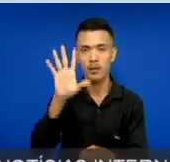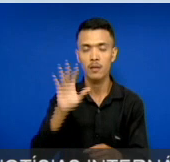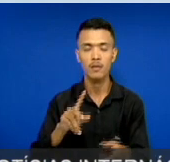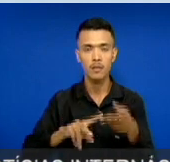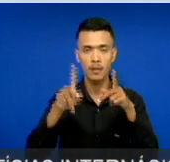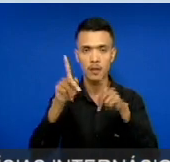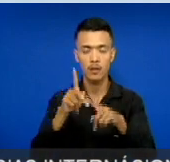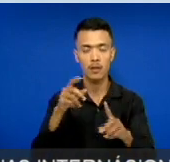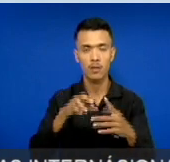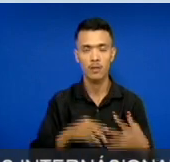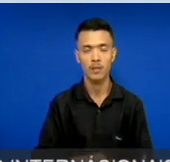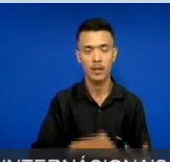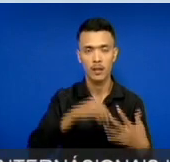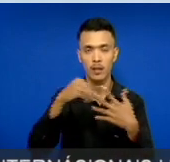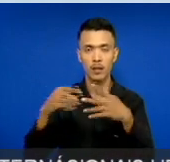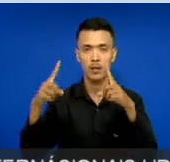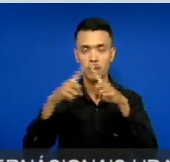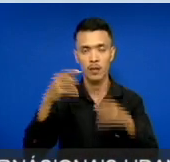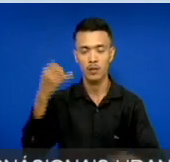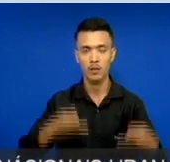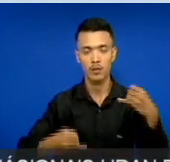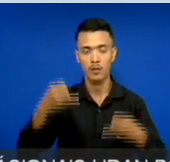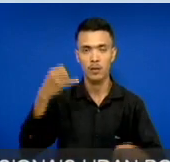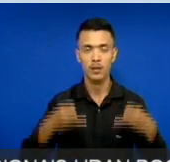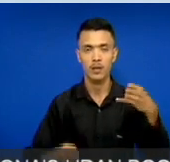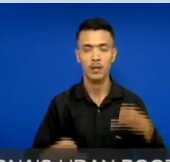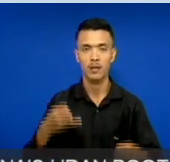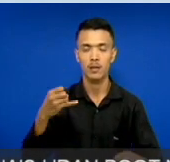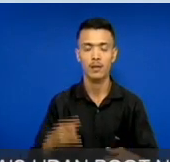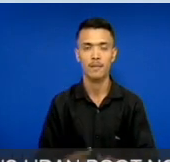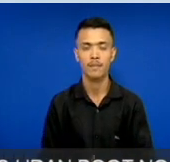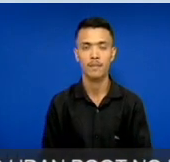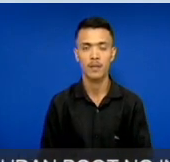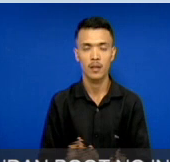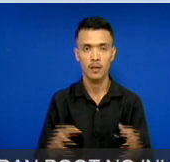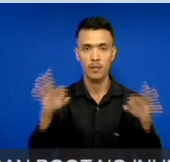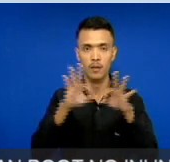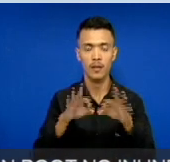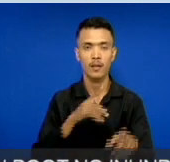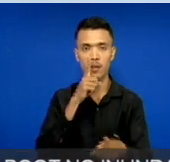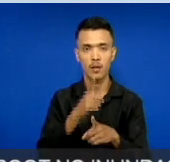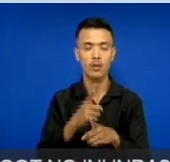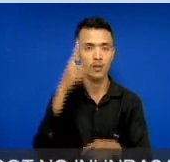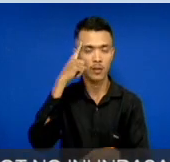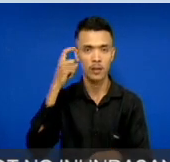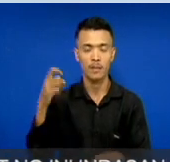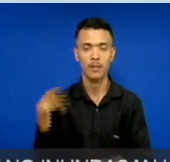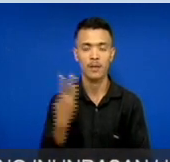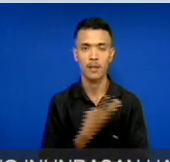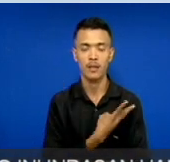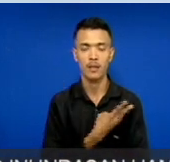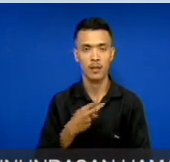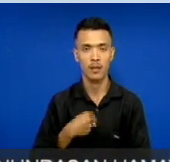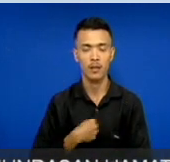maca, liu-liu ligado para setor justiça. Setor justiça, importante de Teves, também. E está